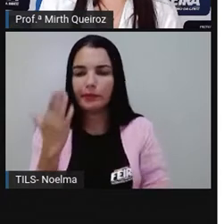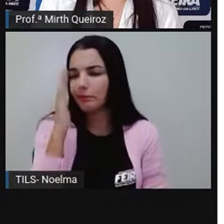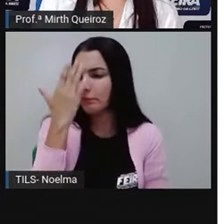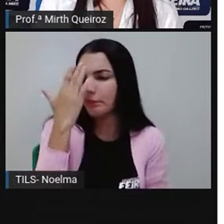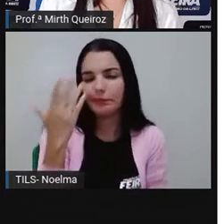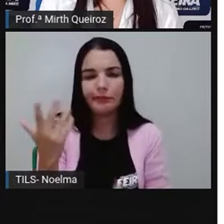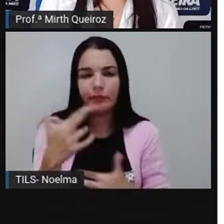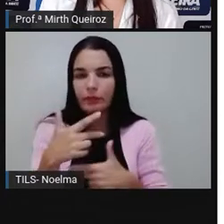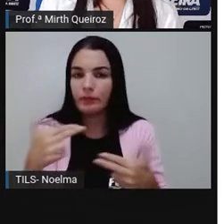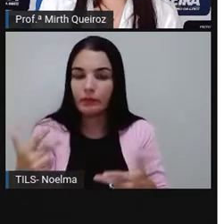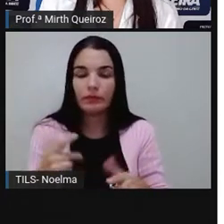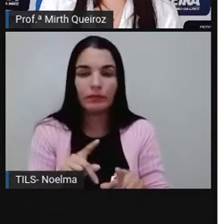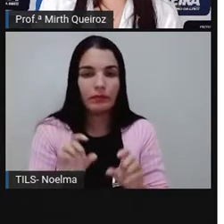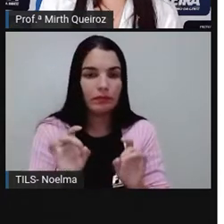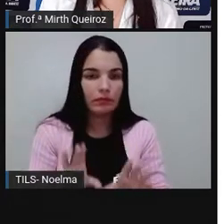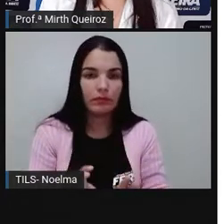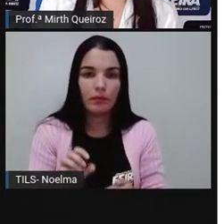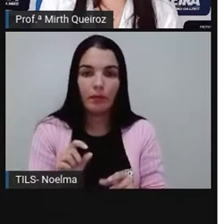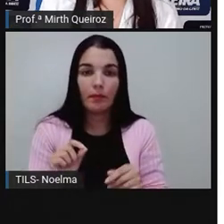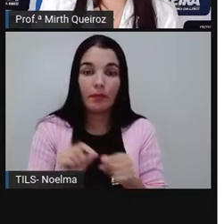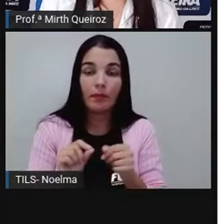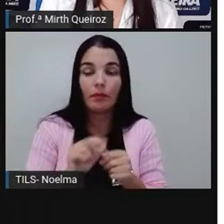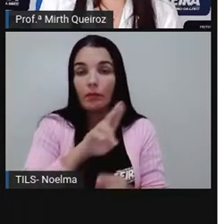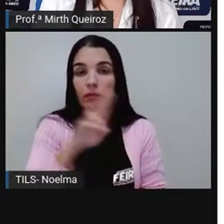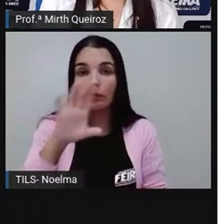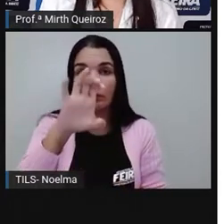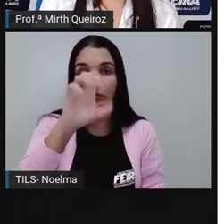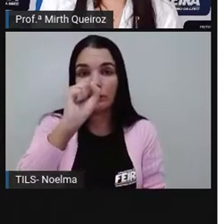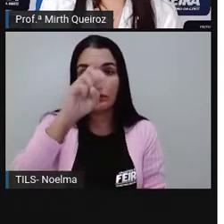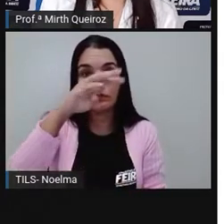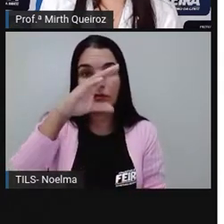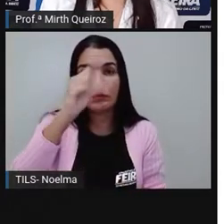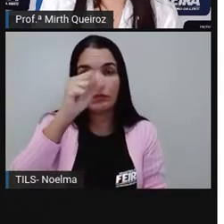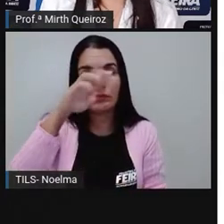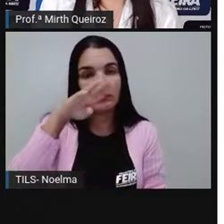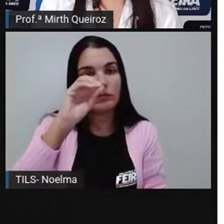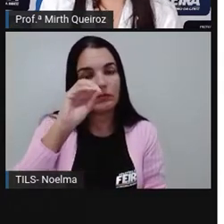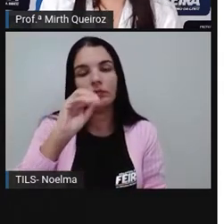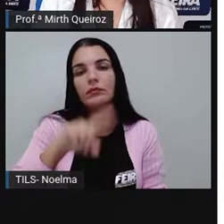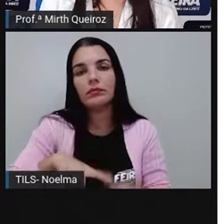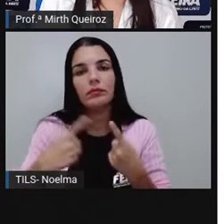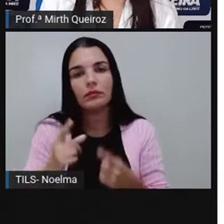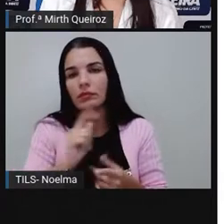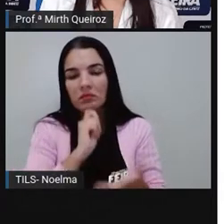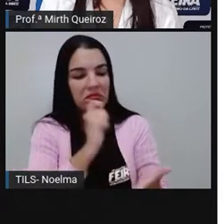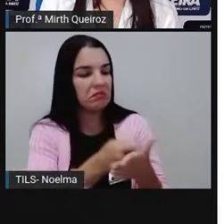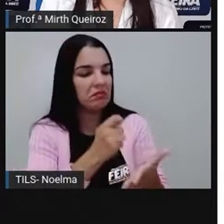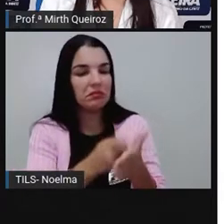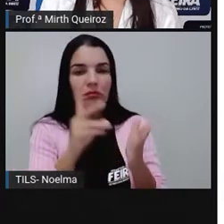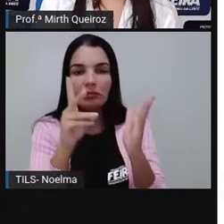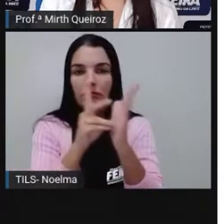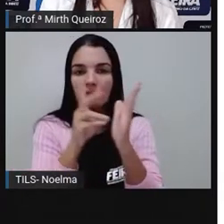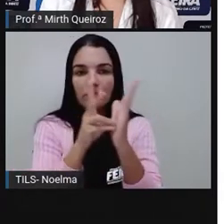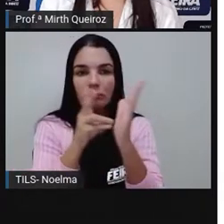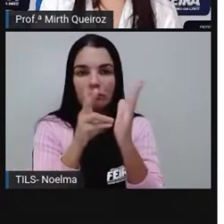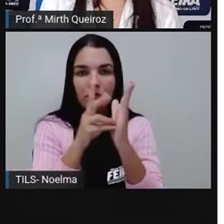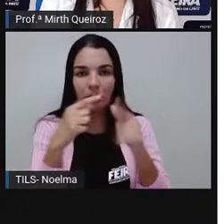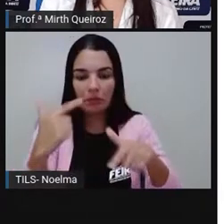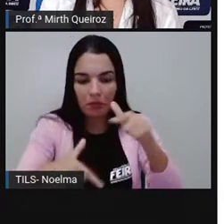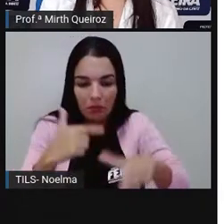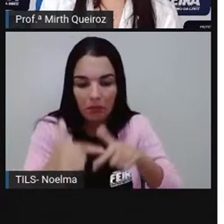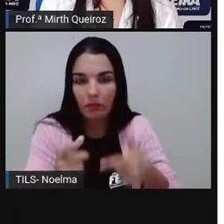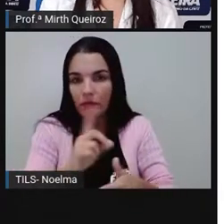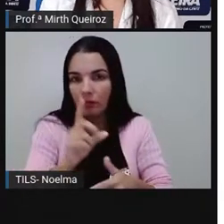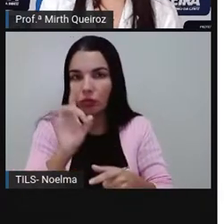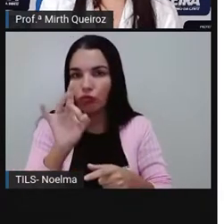aí, essa prática ela é denominada de escambo, certo? Não se pagavam os índios para trabalhar,